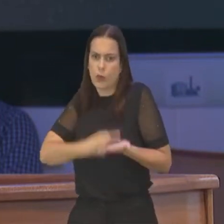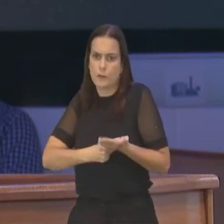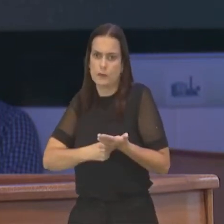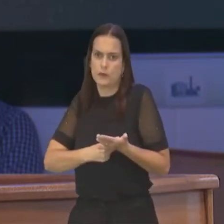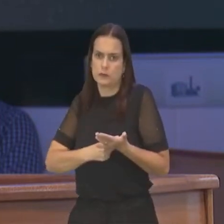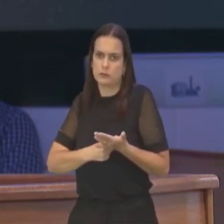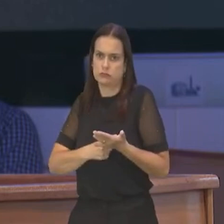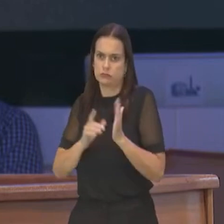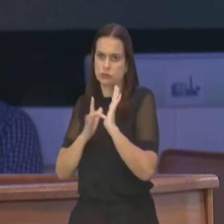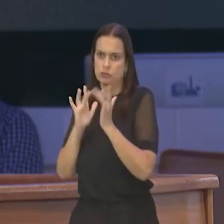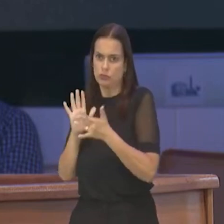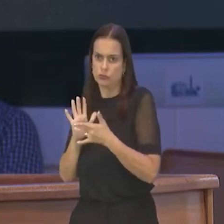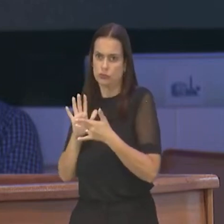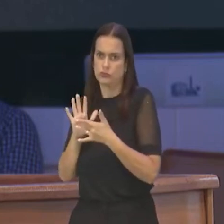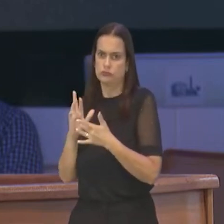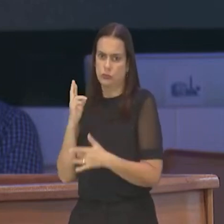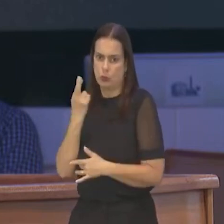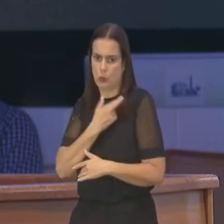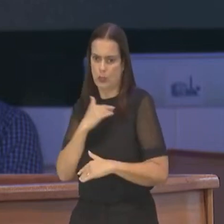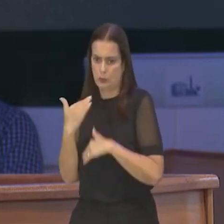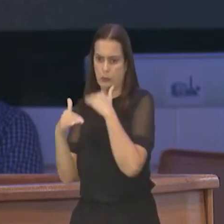Cristo, com o seu reino,